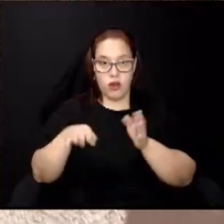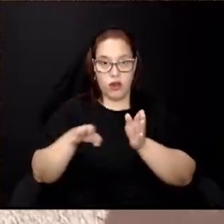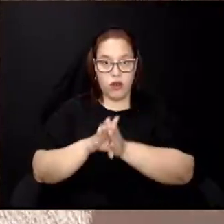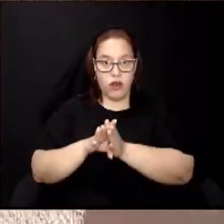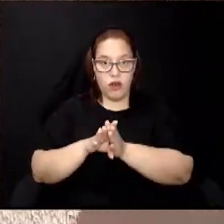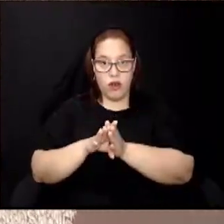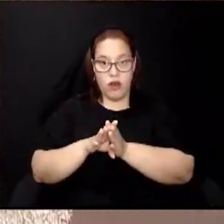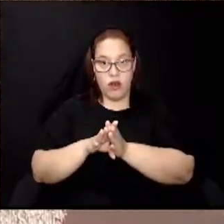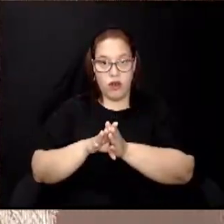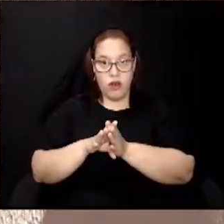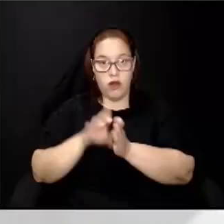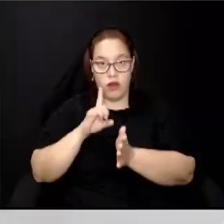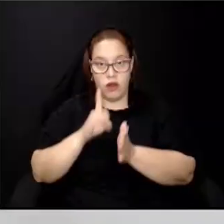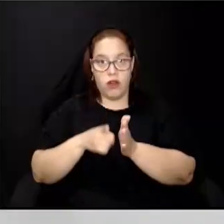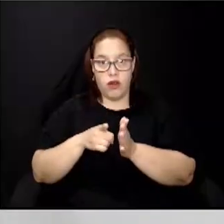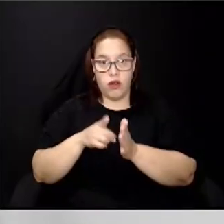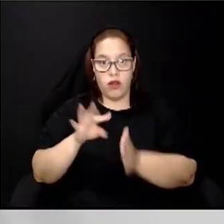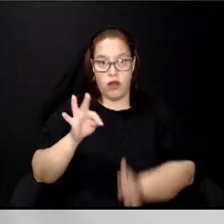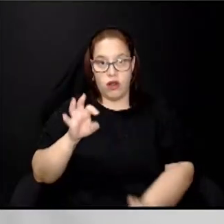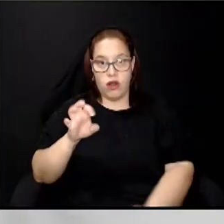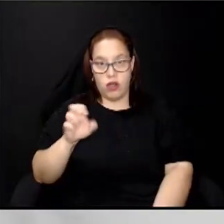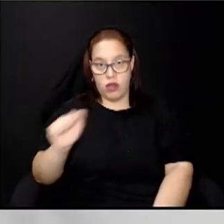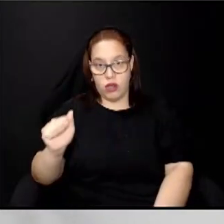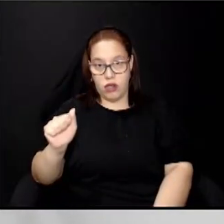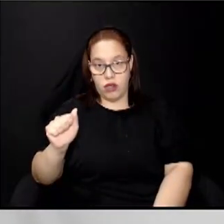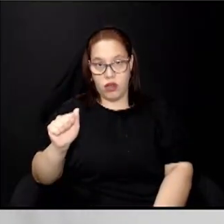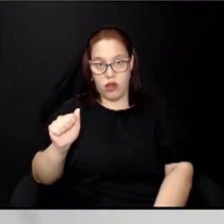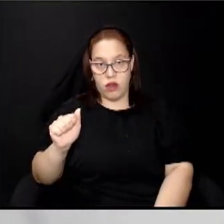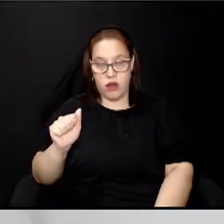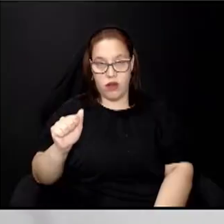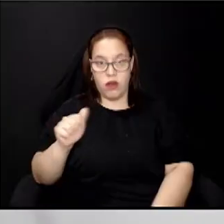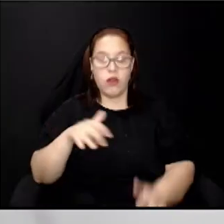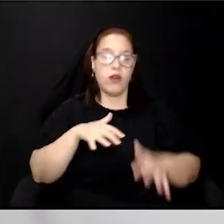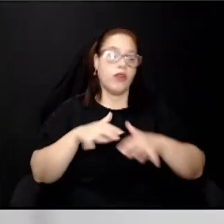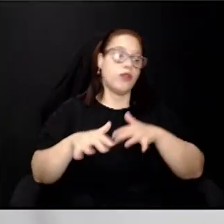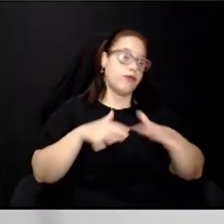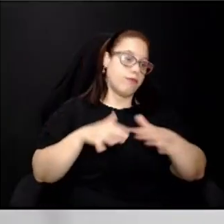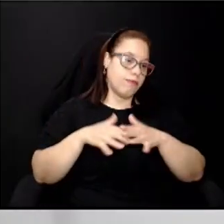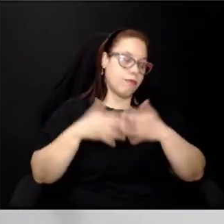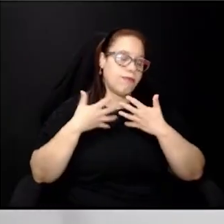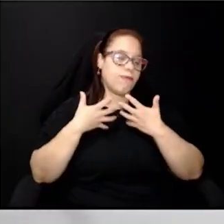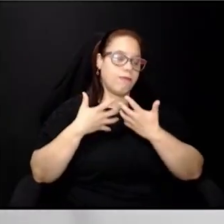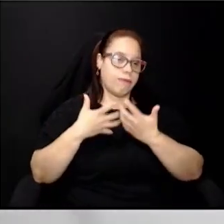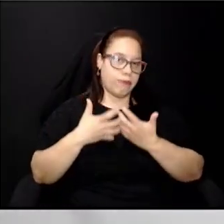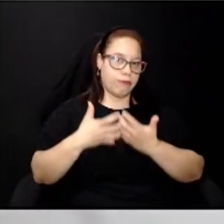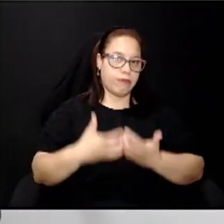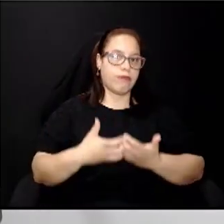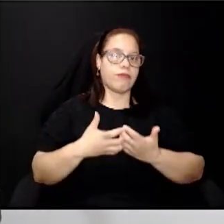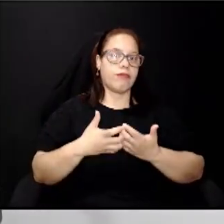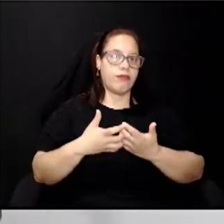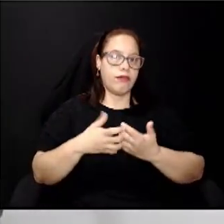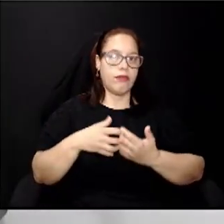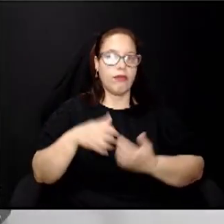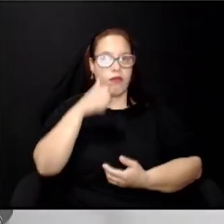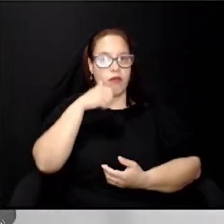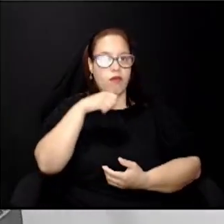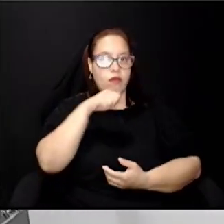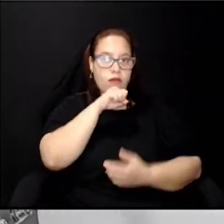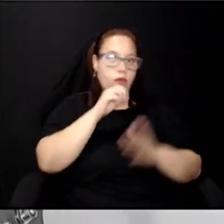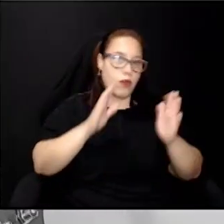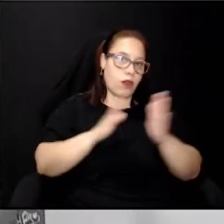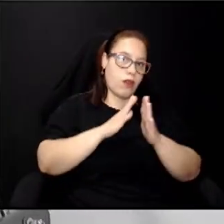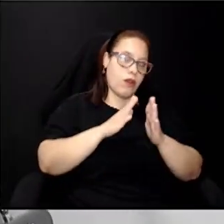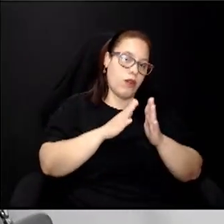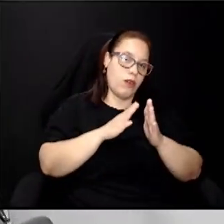no diagnóstico do TEA. É diante deste momento exaustivo que muitas mães enfrentam o luto de